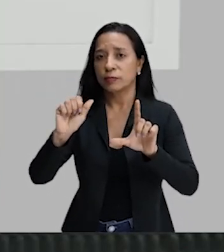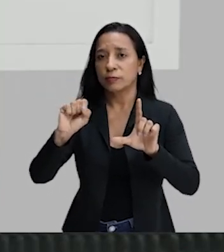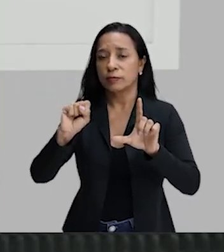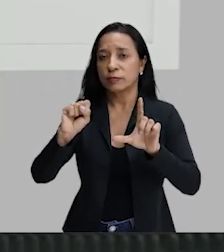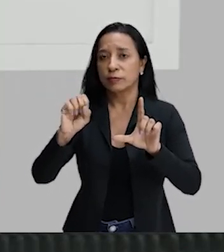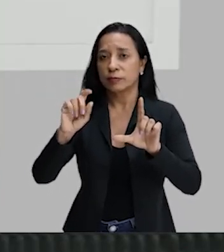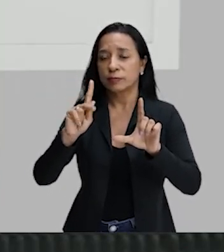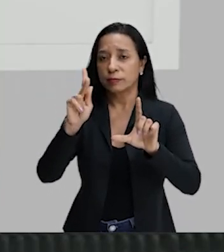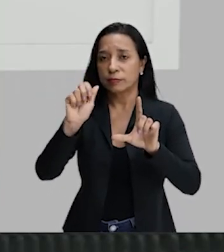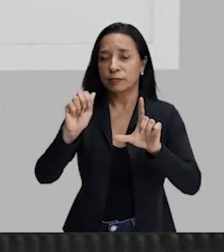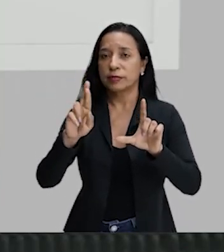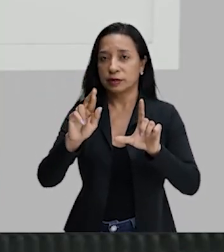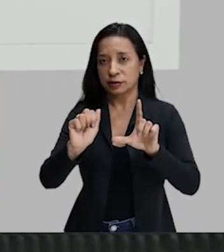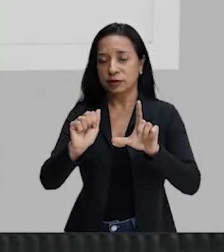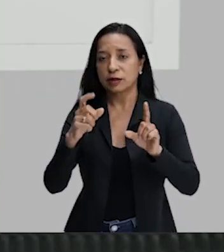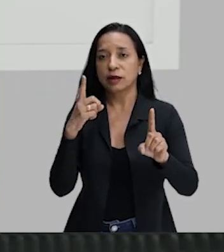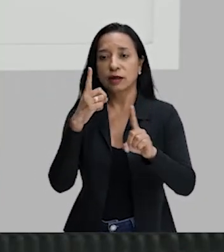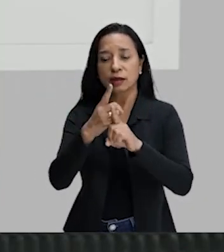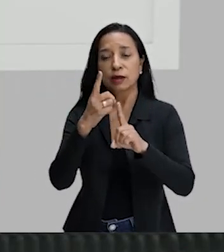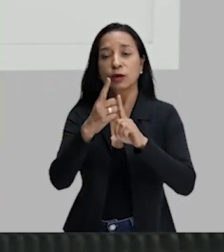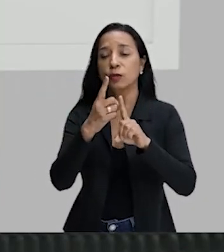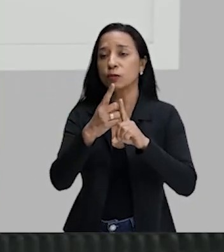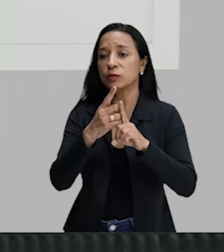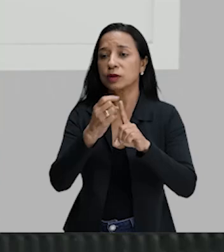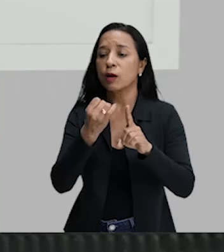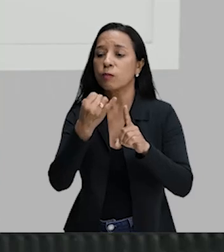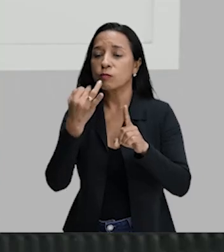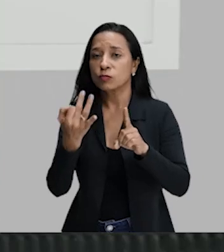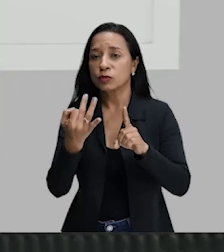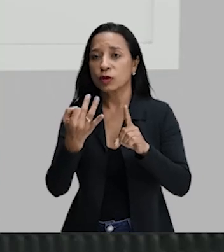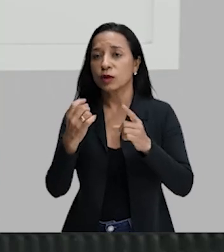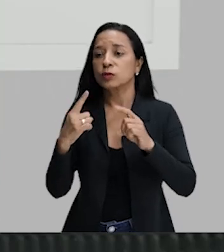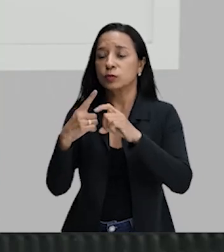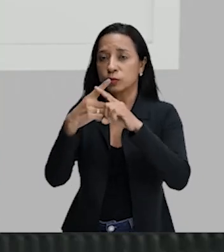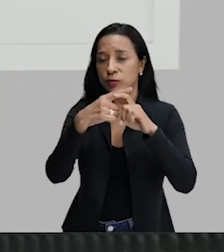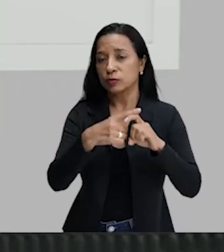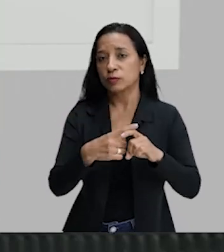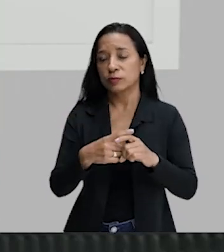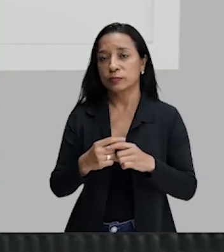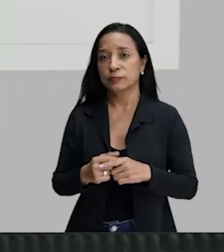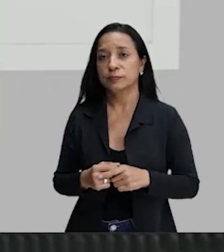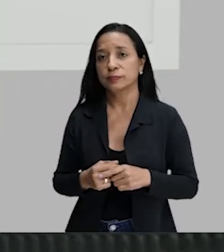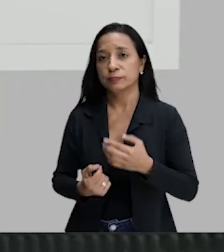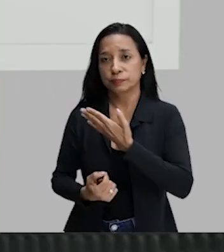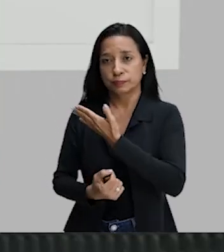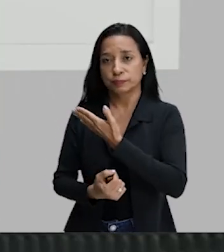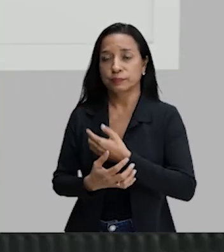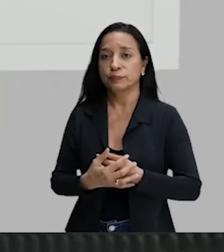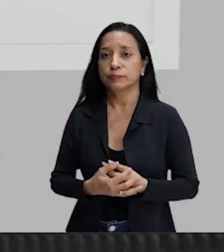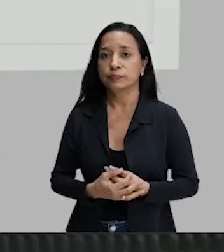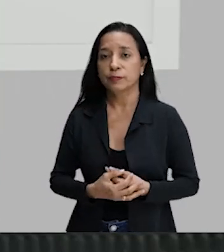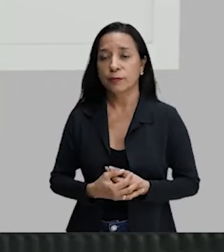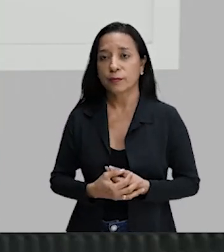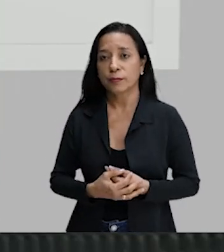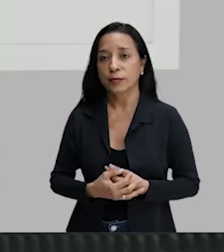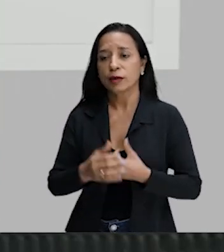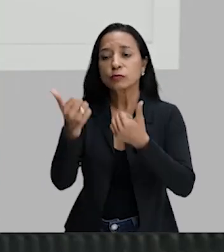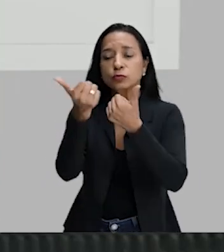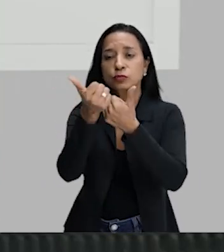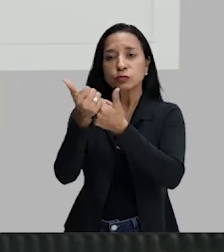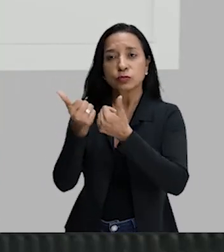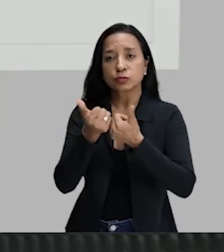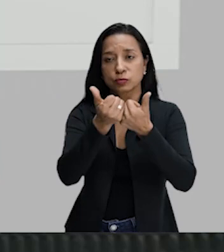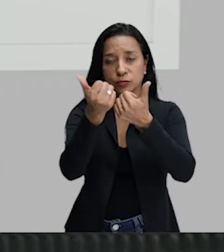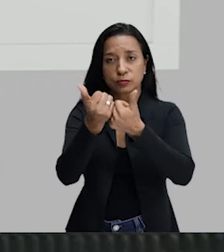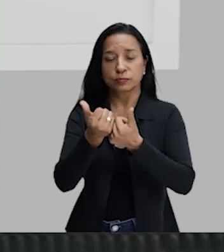raízes desse polinômio. Então aqui eu vou chamar os coeficientes, né? A vale 1, o B vale menos